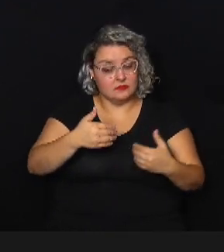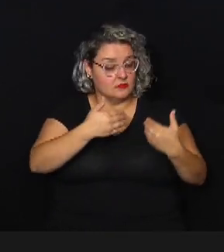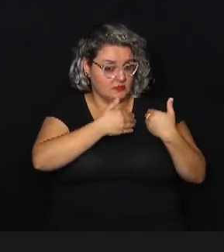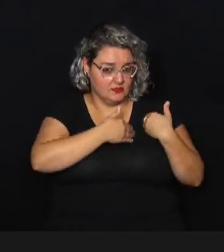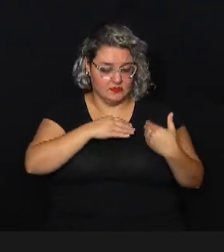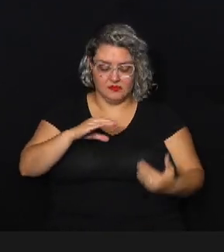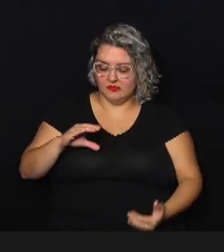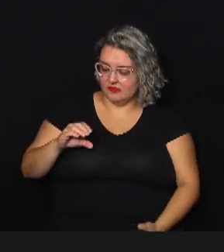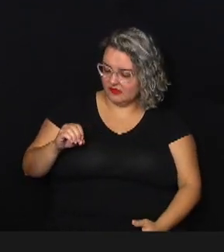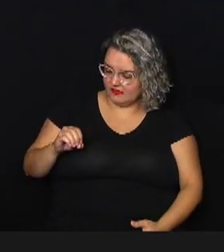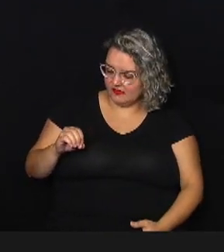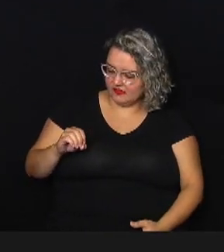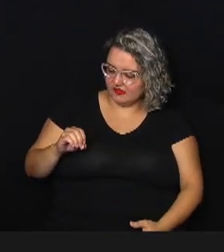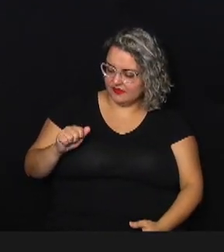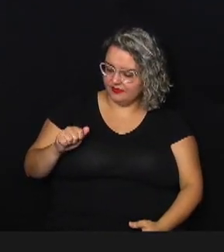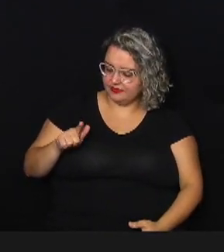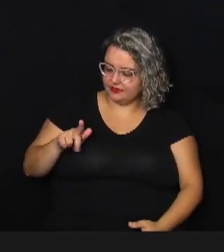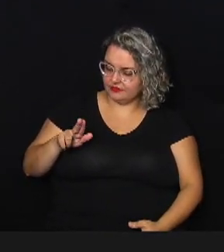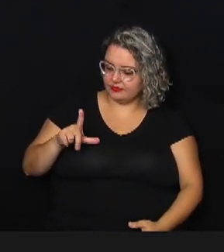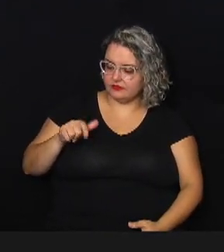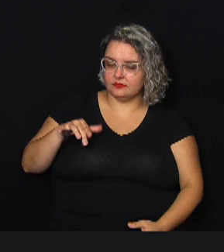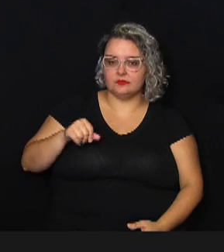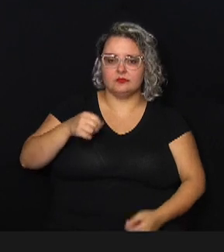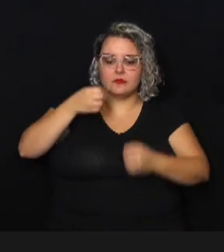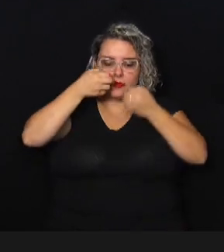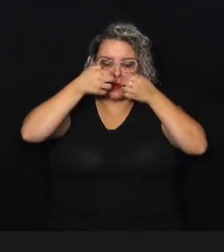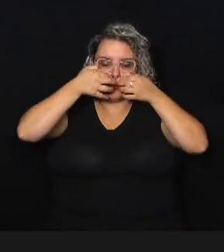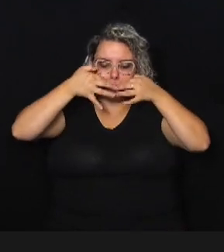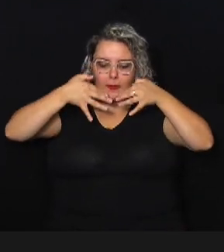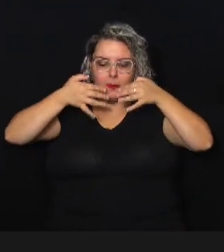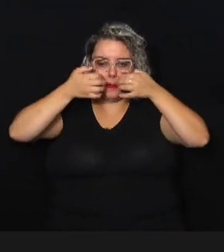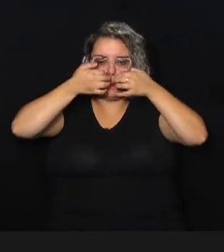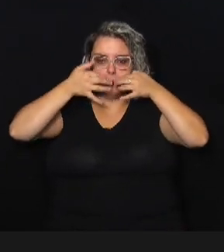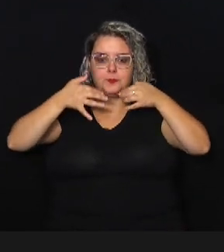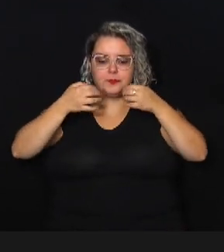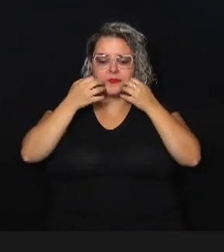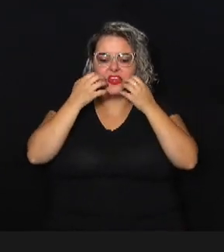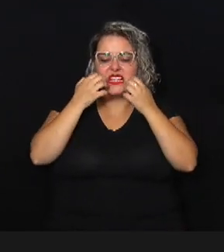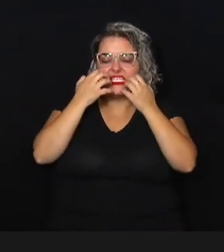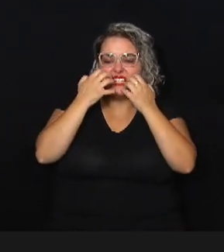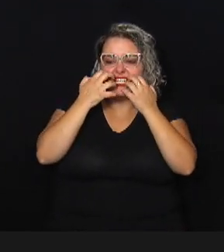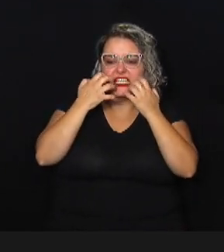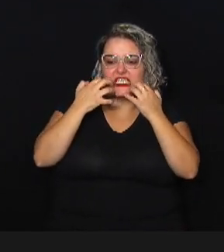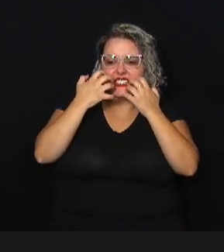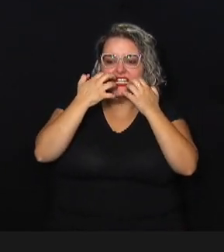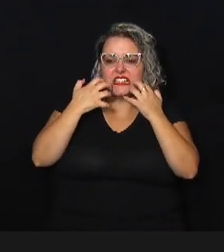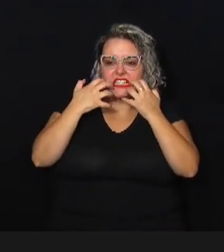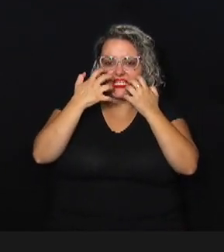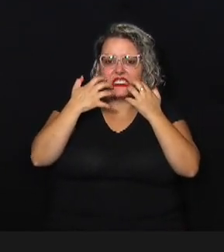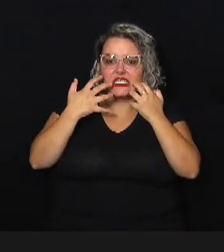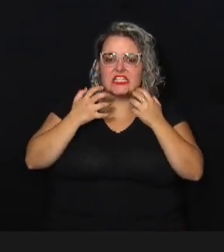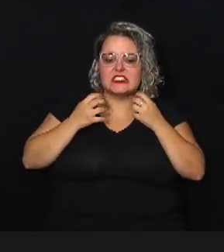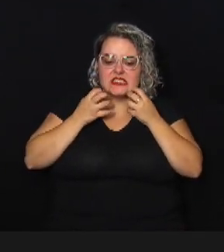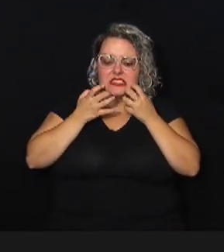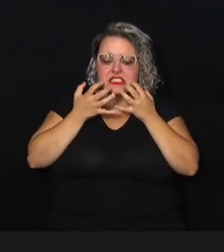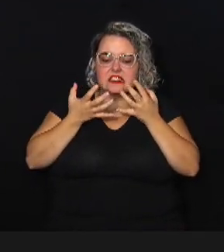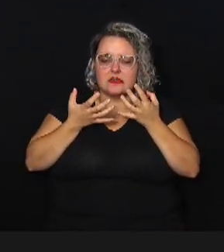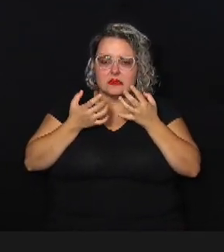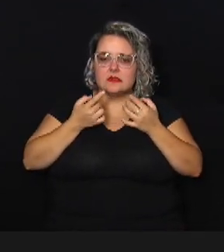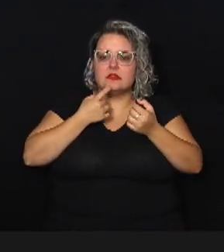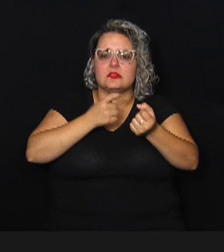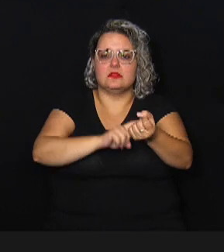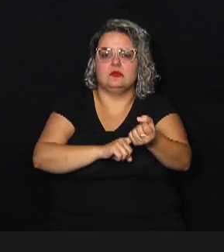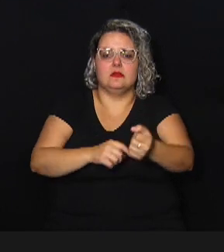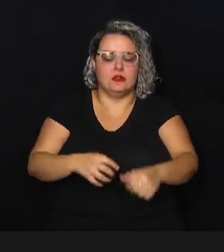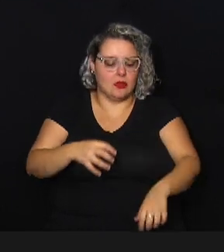coagulação. Então, o paciente começa a ter sangramento, principalmente de nariz e gengiva, e alguns hematomas, que são aqueles roxos